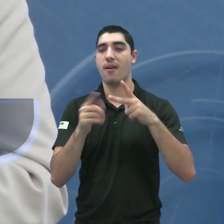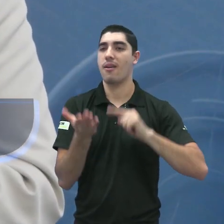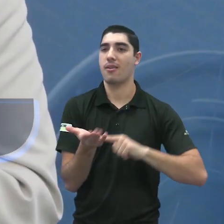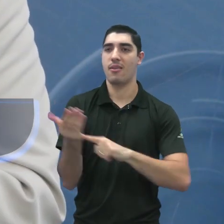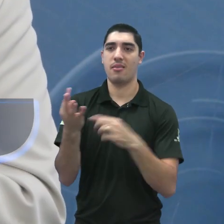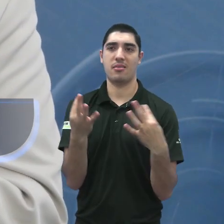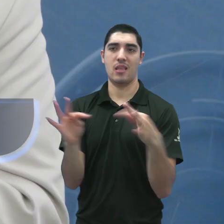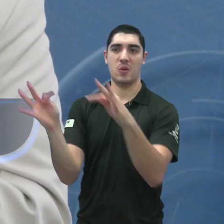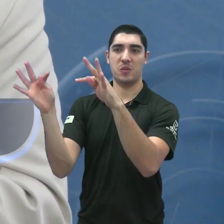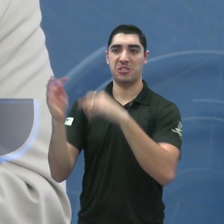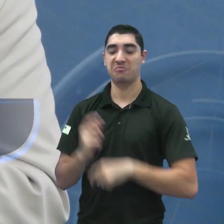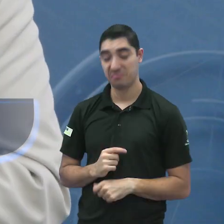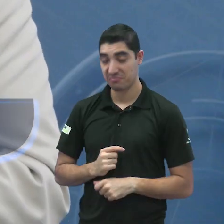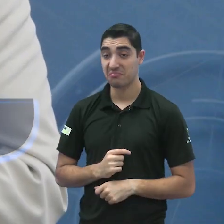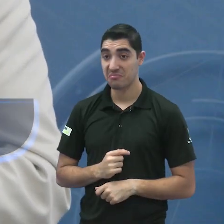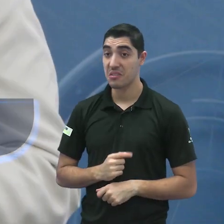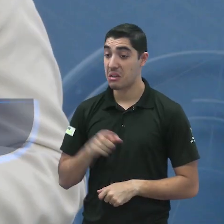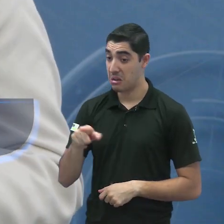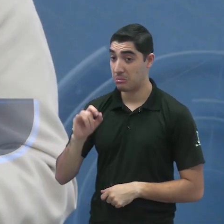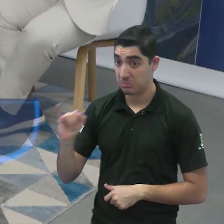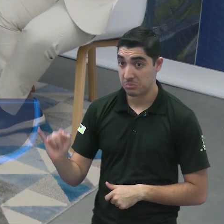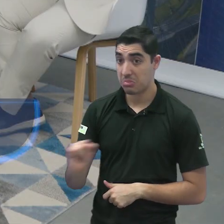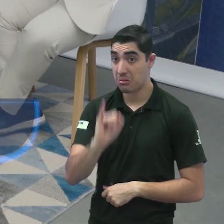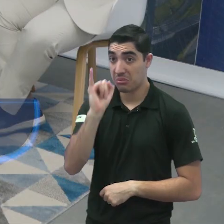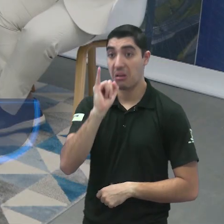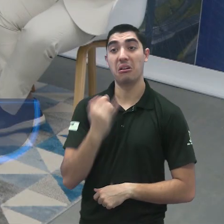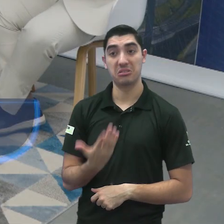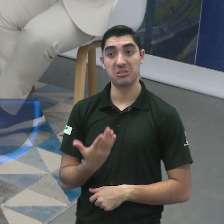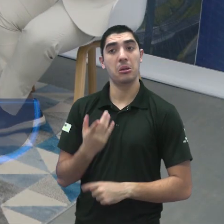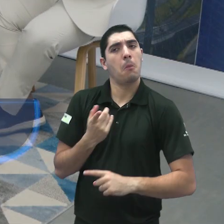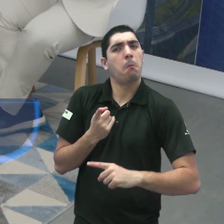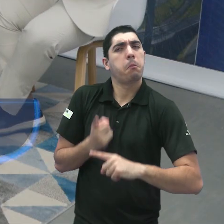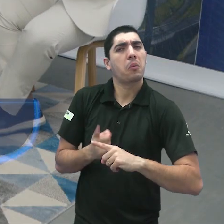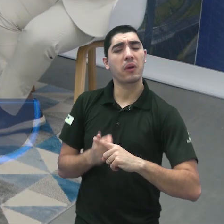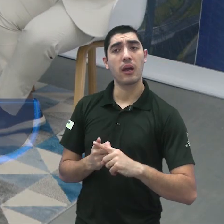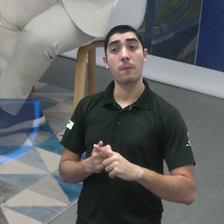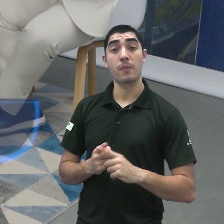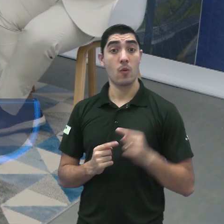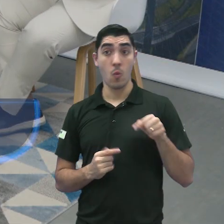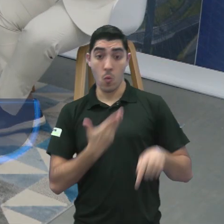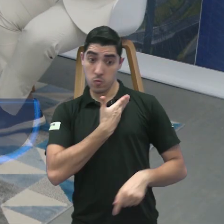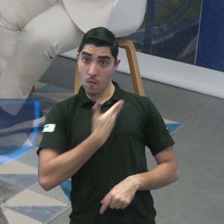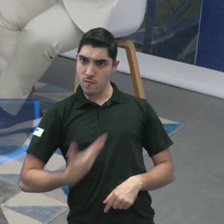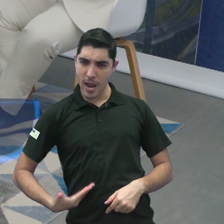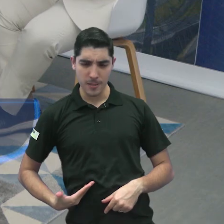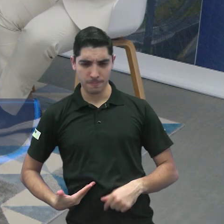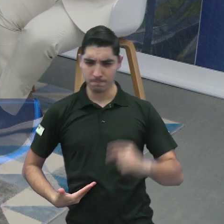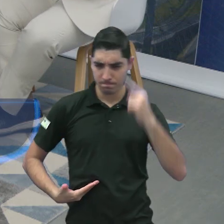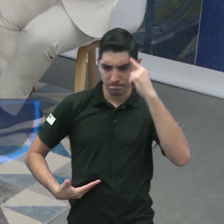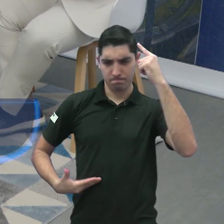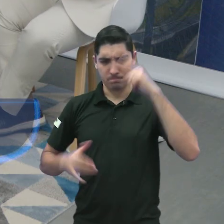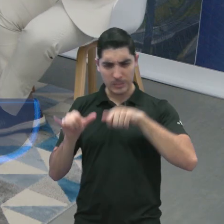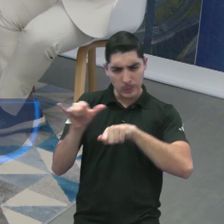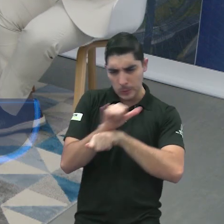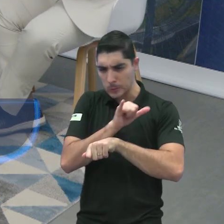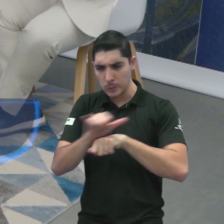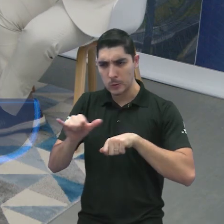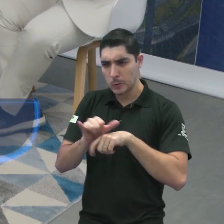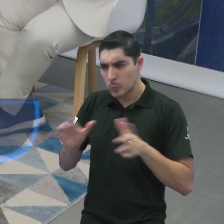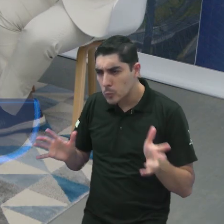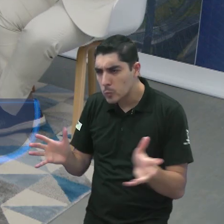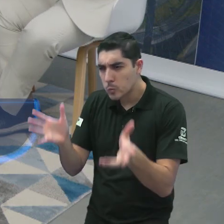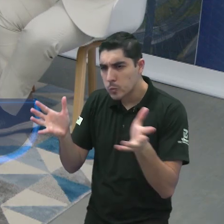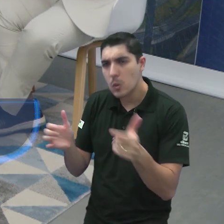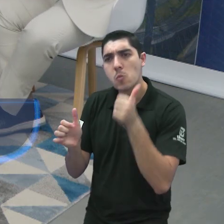aqui que eu trouxe, meninas, porque a gente mostra as iniciativas públicas para trazer meninas para a ciência.